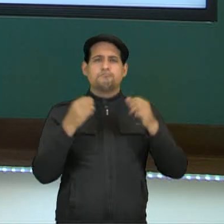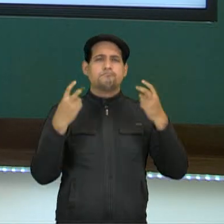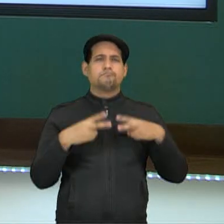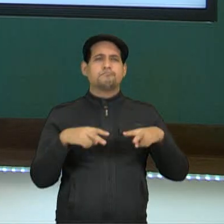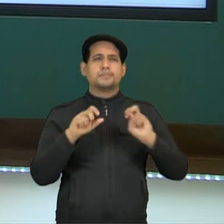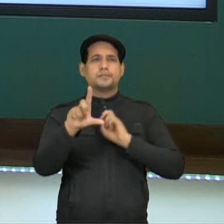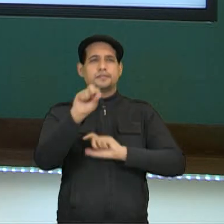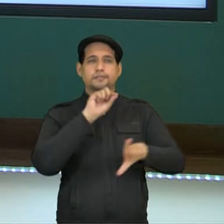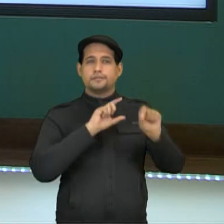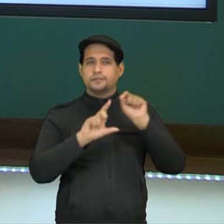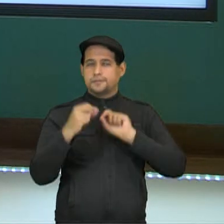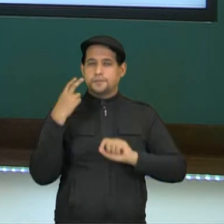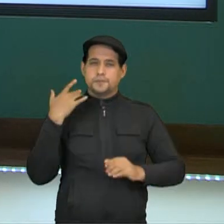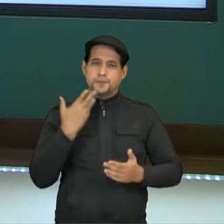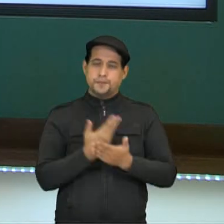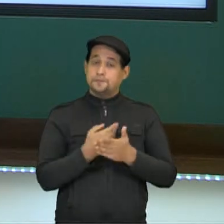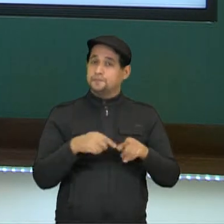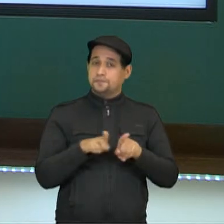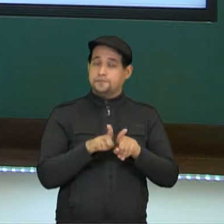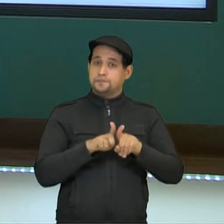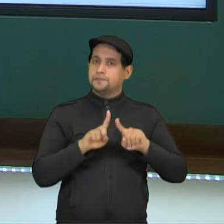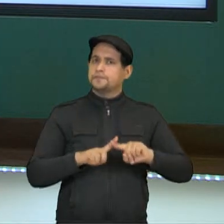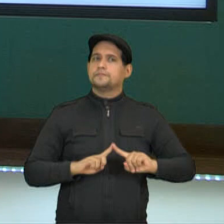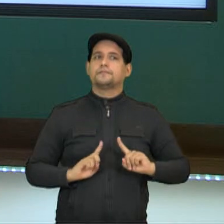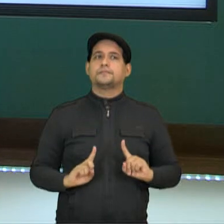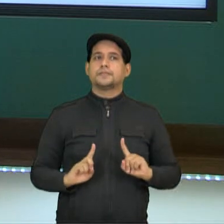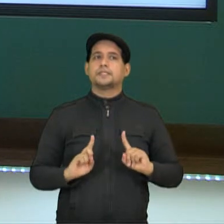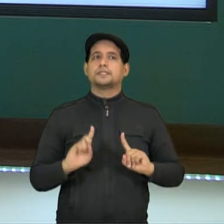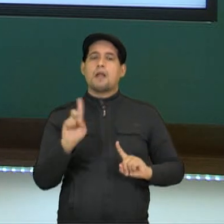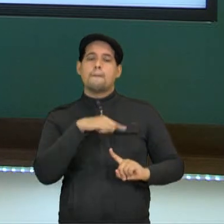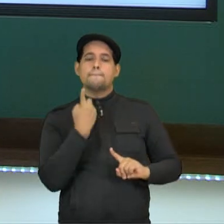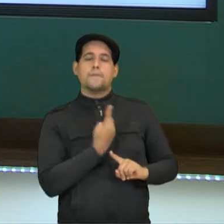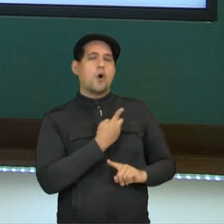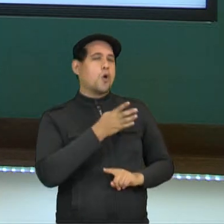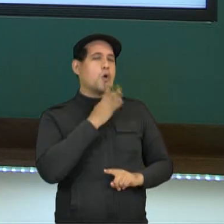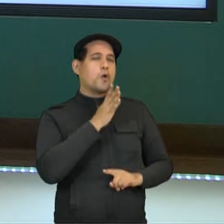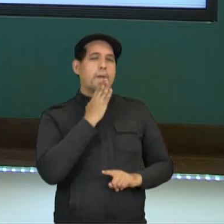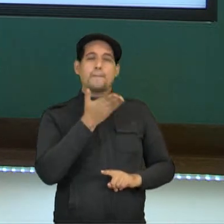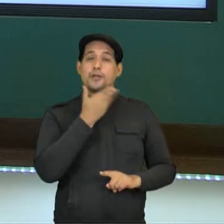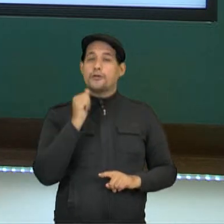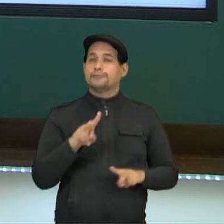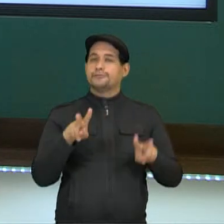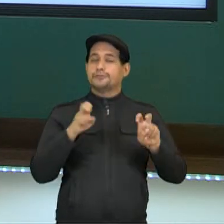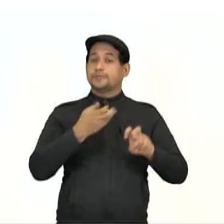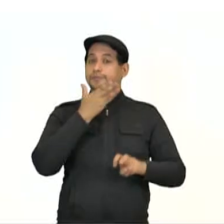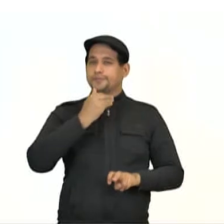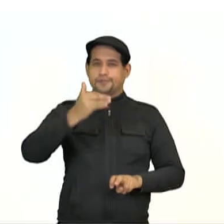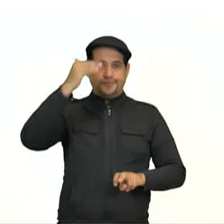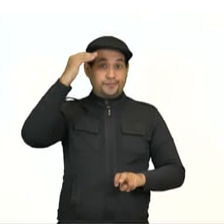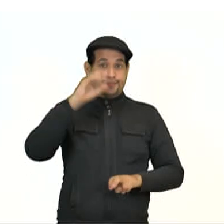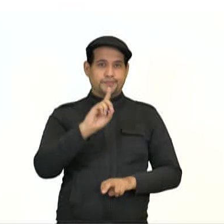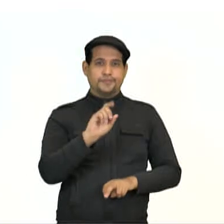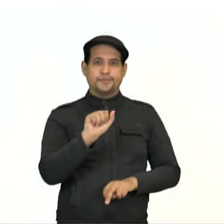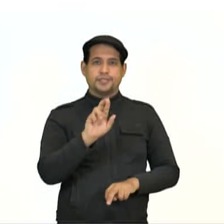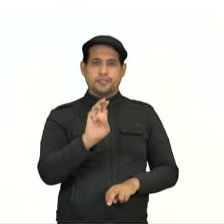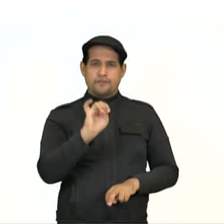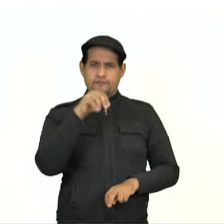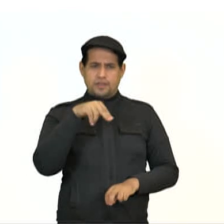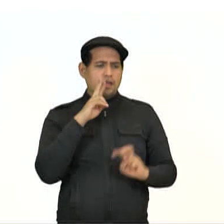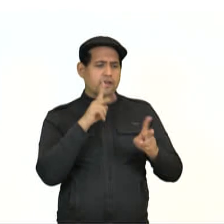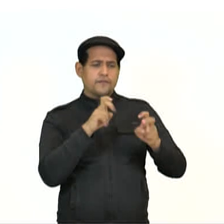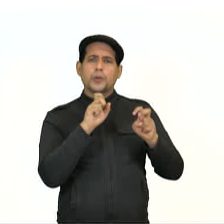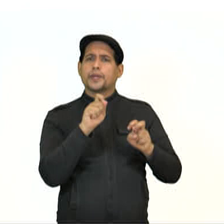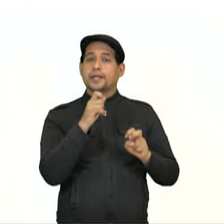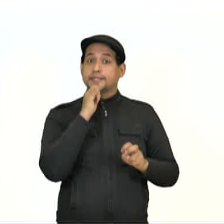a seleção natural. Então, para a gente conhecer um pouquinho melhor sobre Darwin, eu quero trazer para vocês a visão